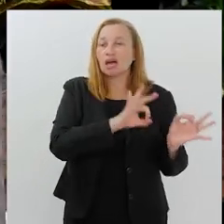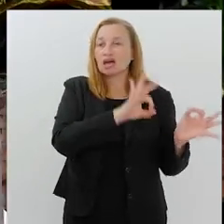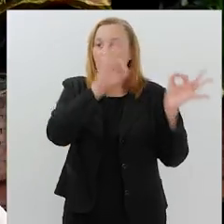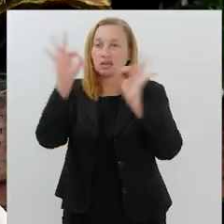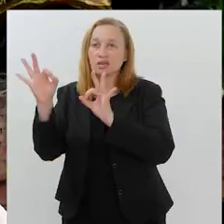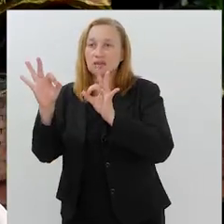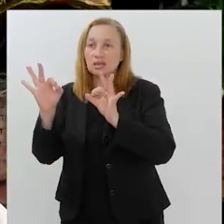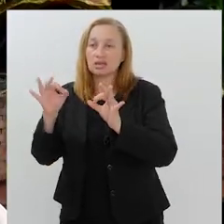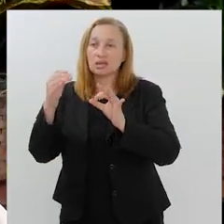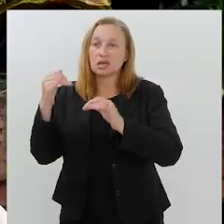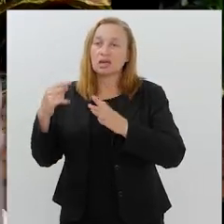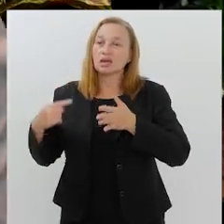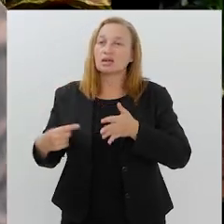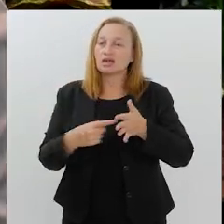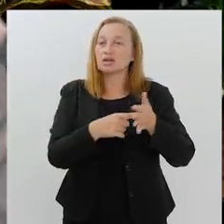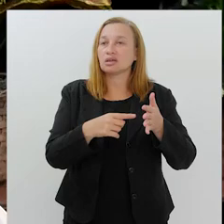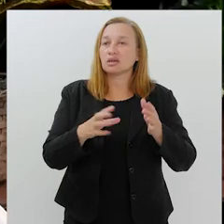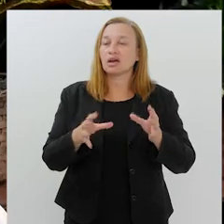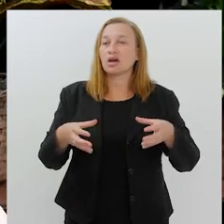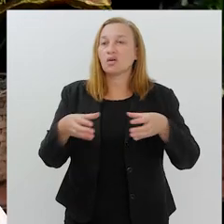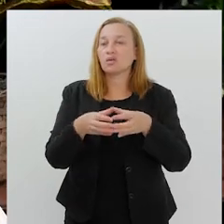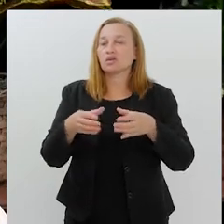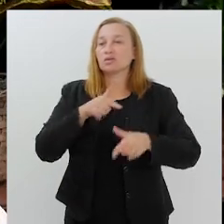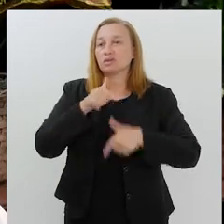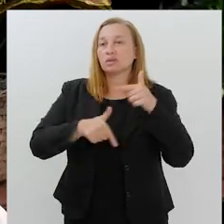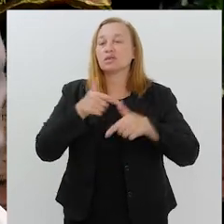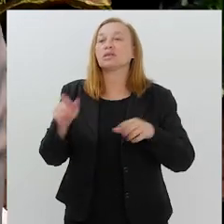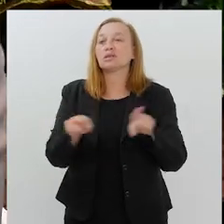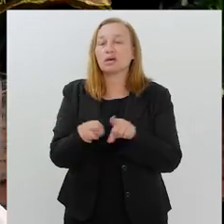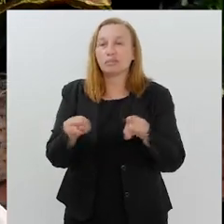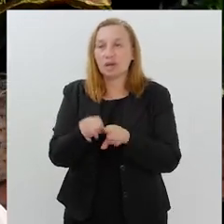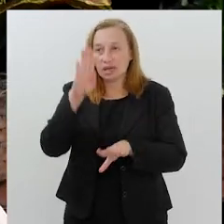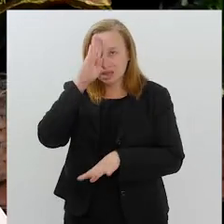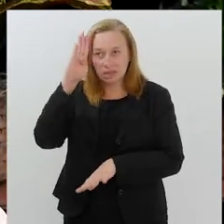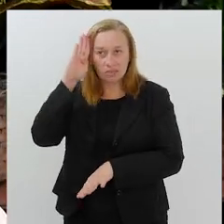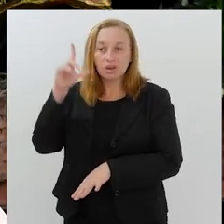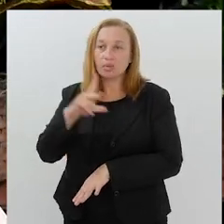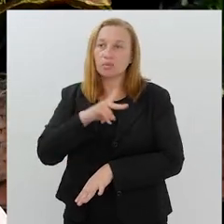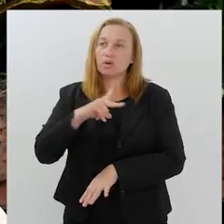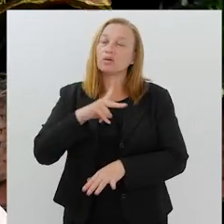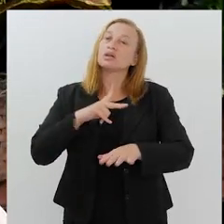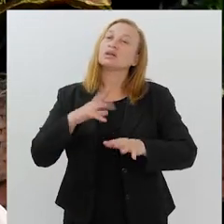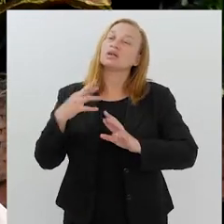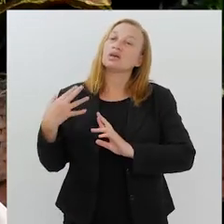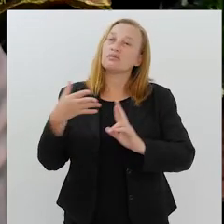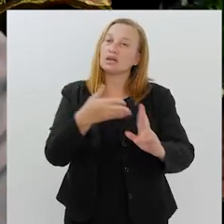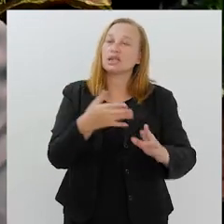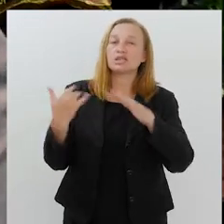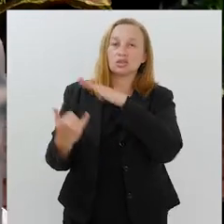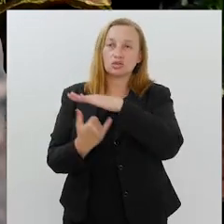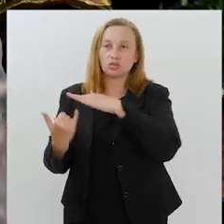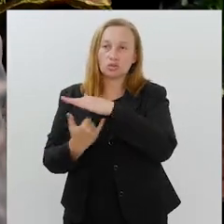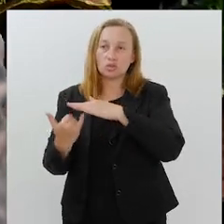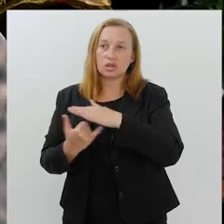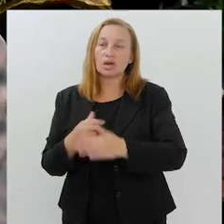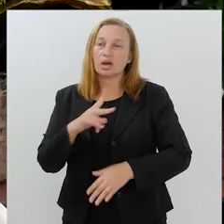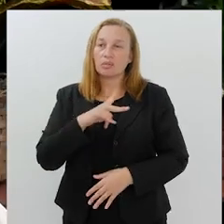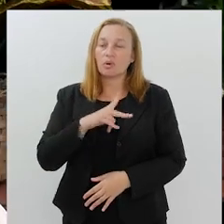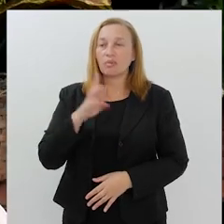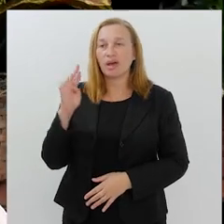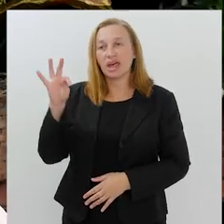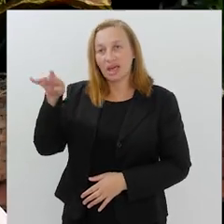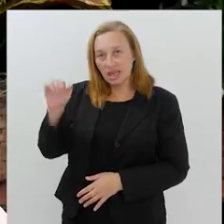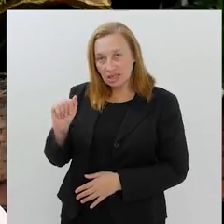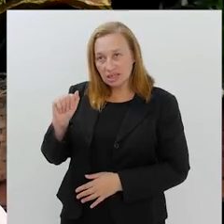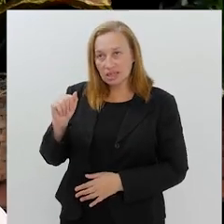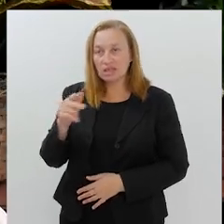assistindo acionar a comissão de trabalho como também a própria academia que tem lá suas referências institucionais né a